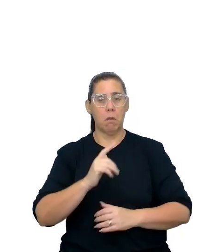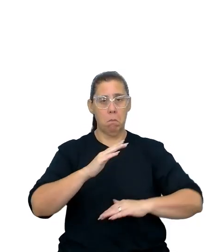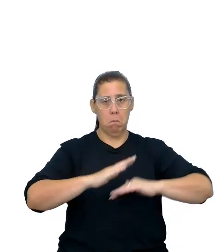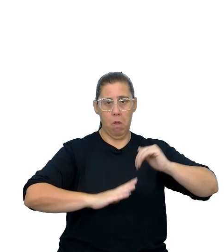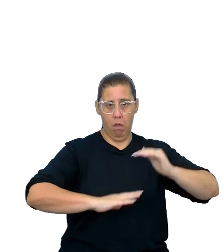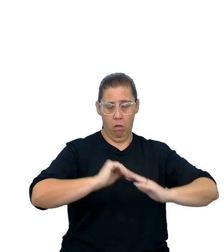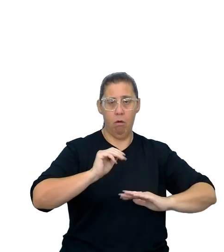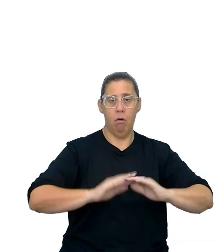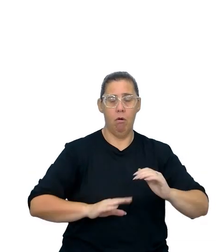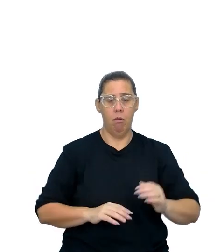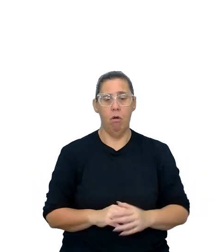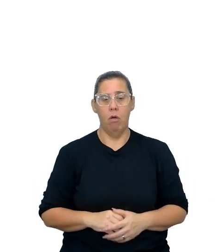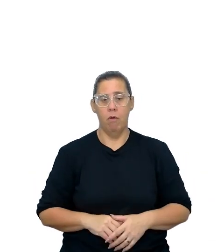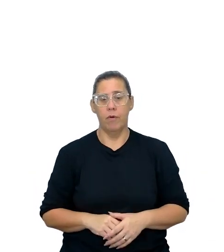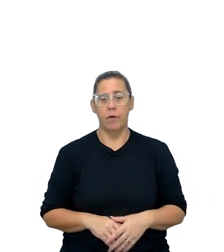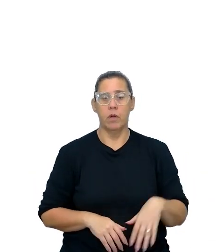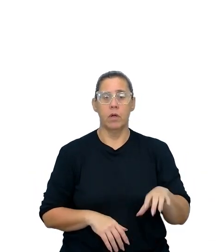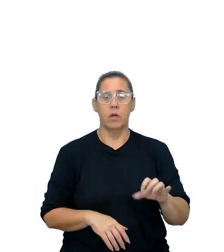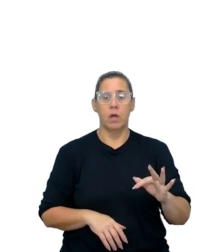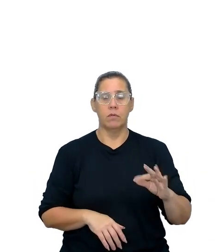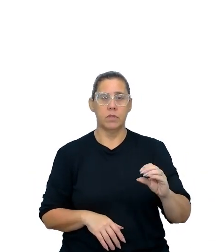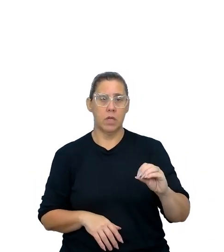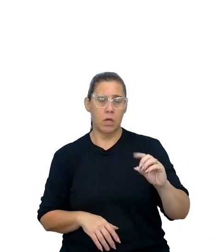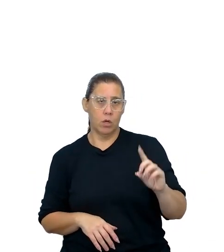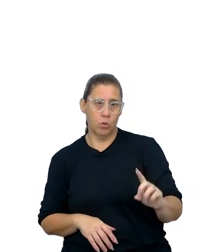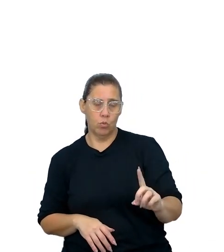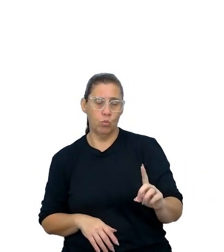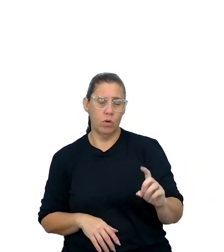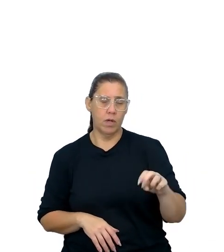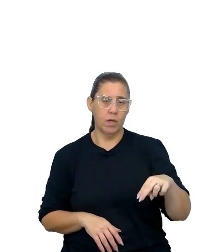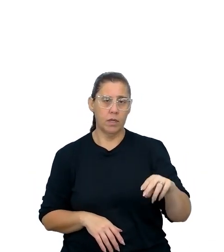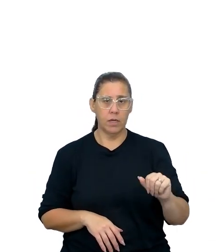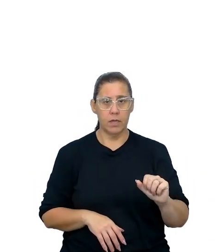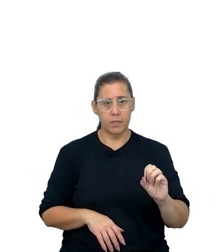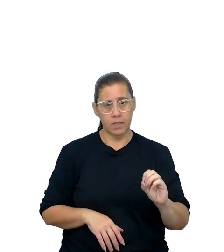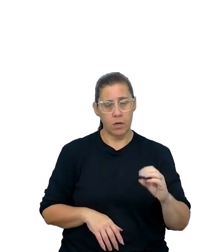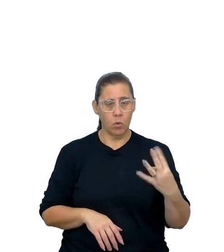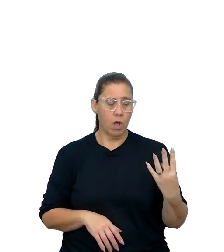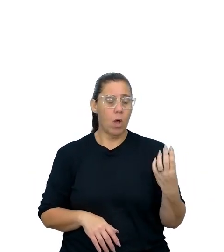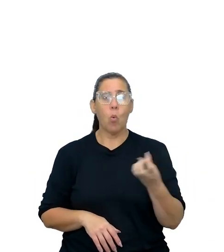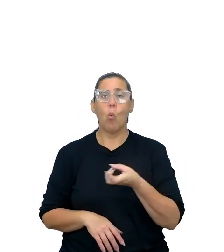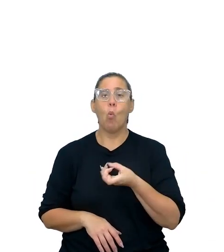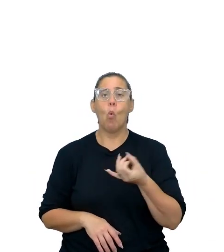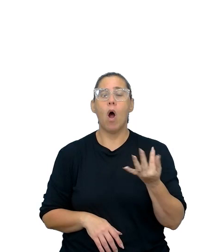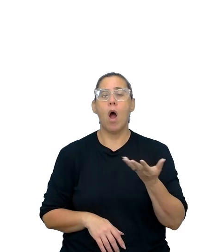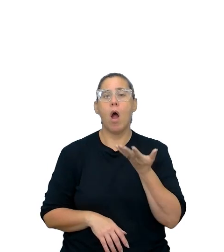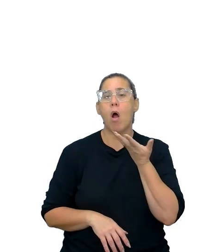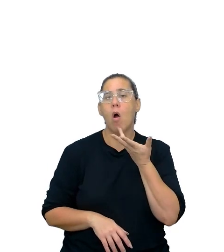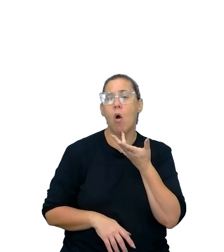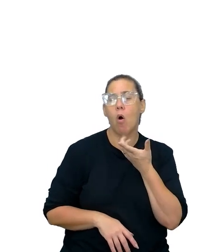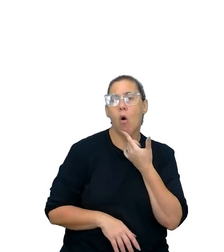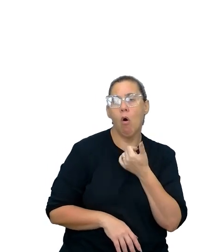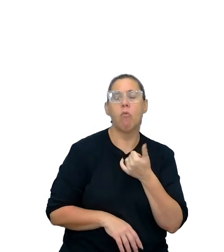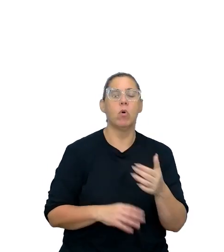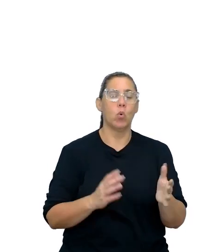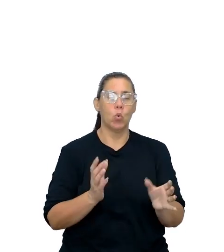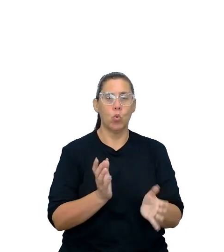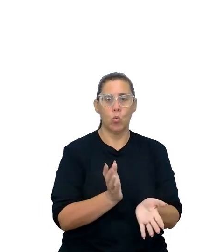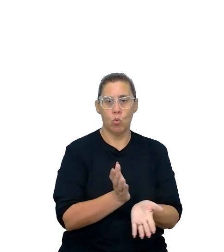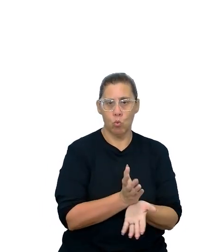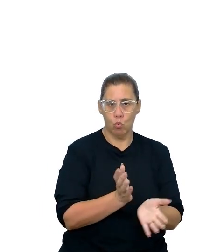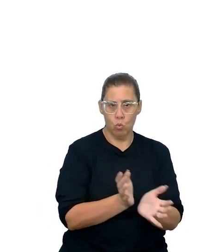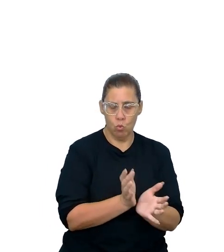habilidade essencial, que é a EF01, MA04, que é contar a quantidade de objetos de coleções até